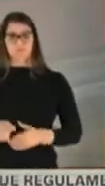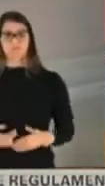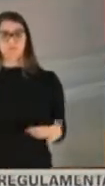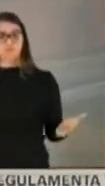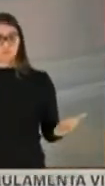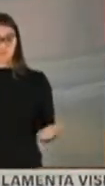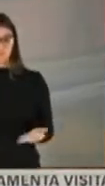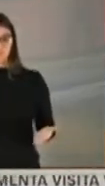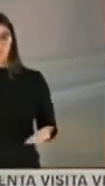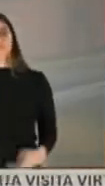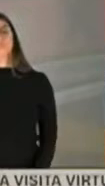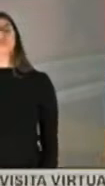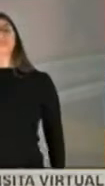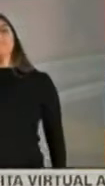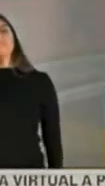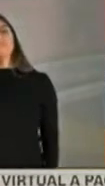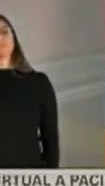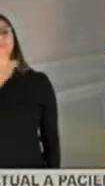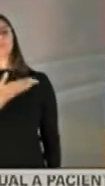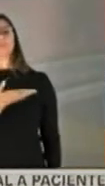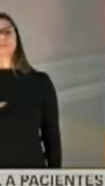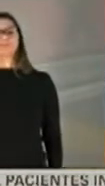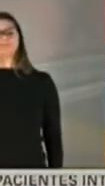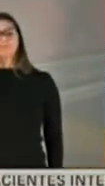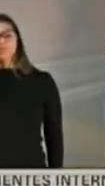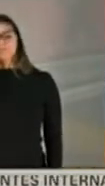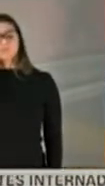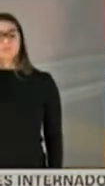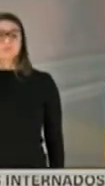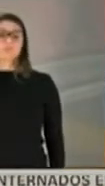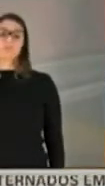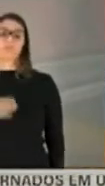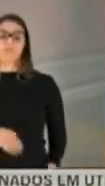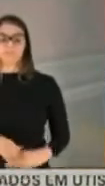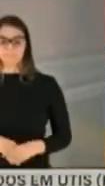Hoje, nos deparamos com